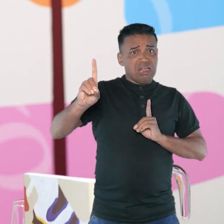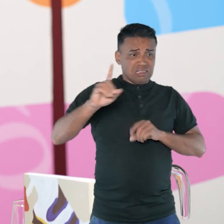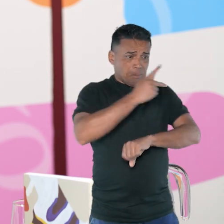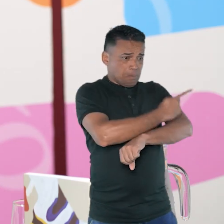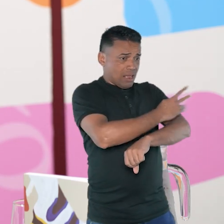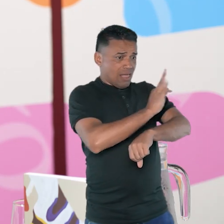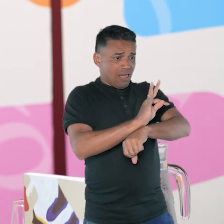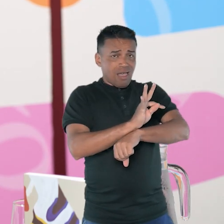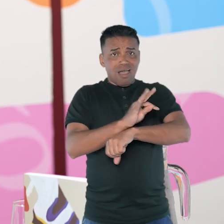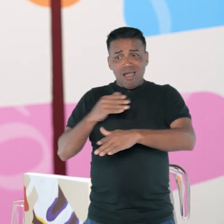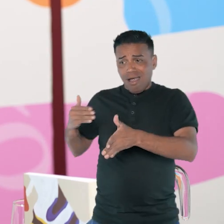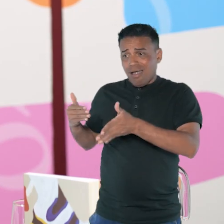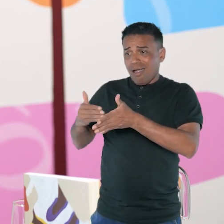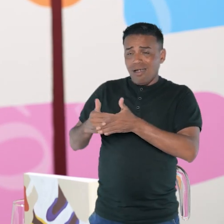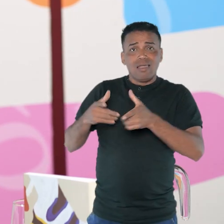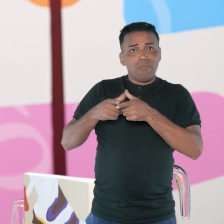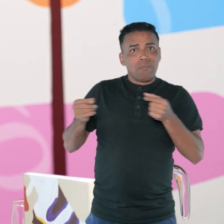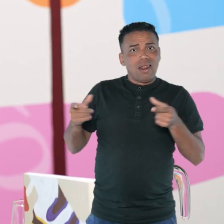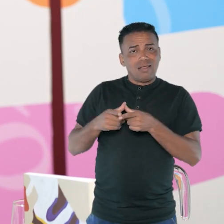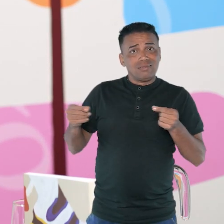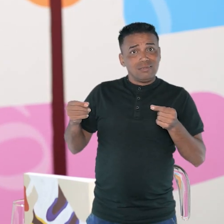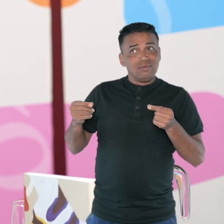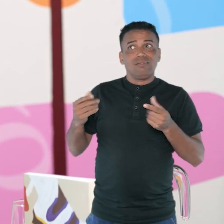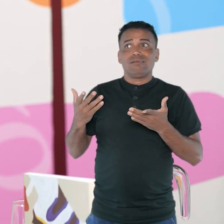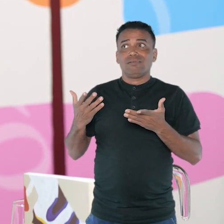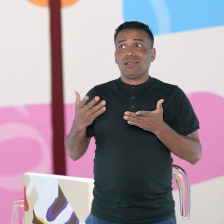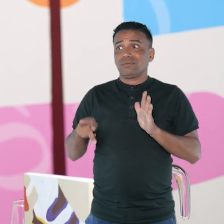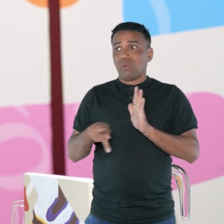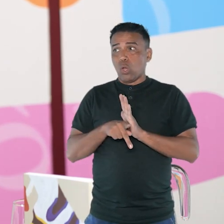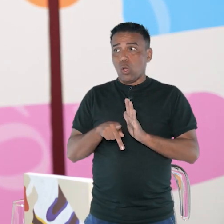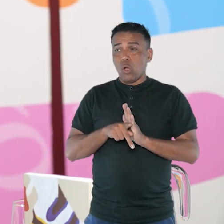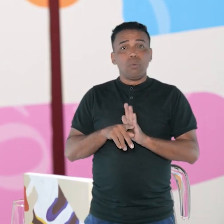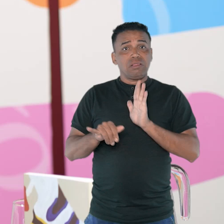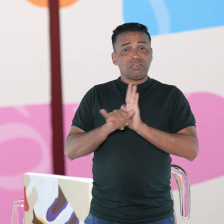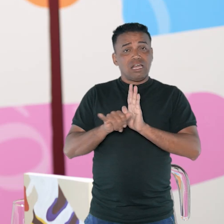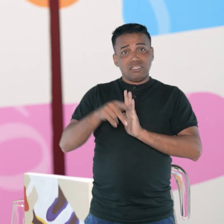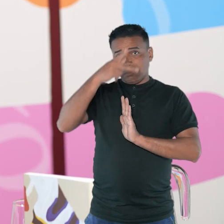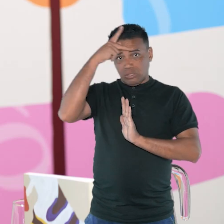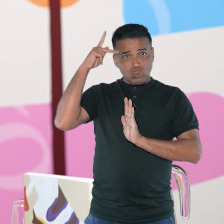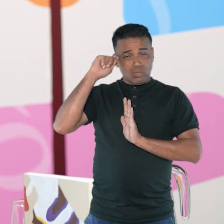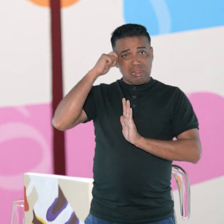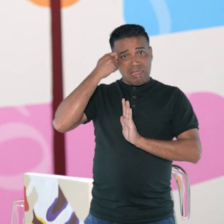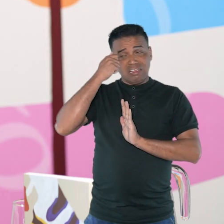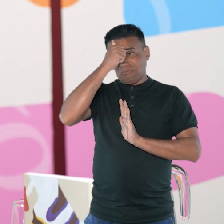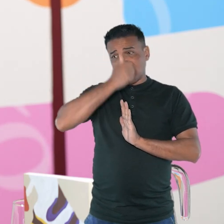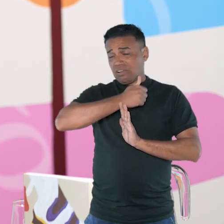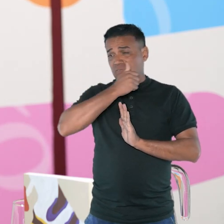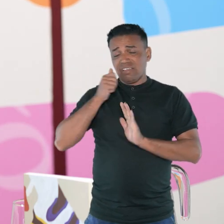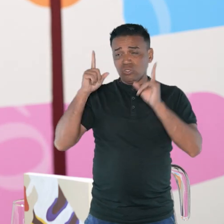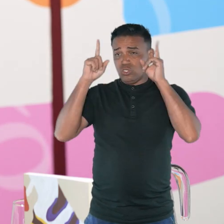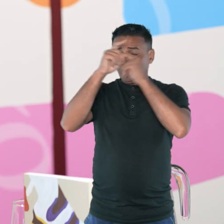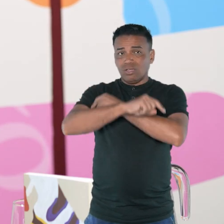Brasília, neste mesmo contraste de pessoa preta, né, nesse sacrifício, nessa dificuldade. Então, eu vi, quando eu te falei que